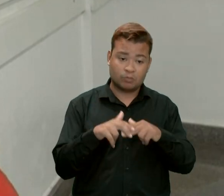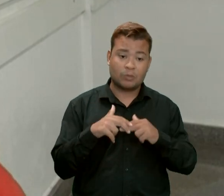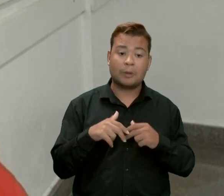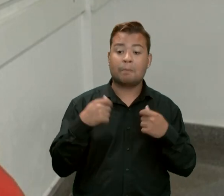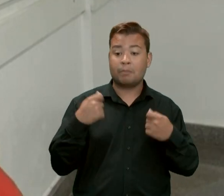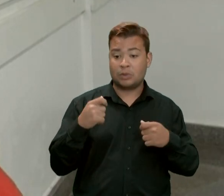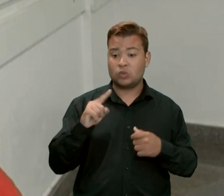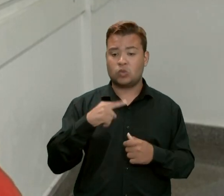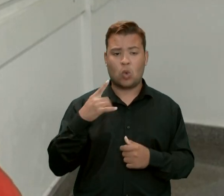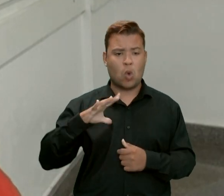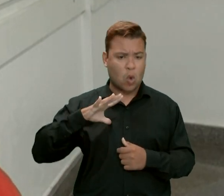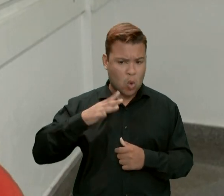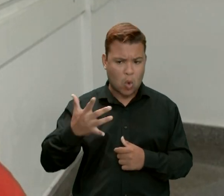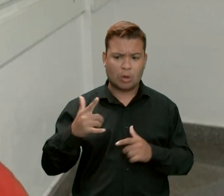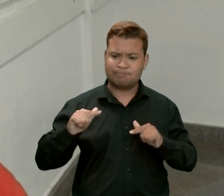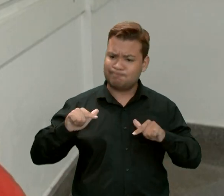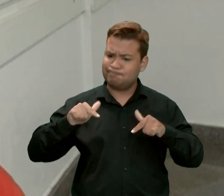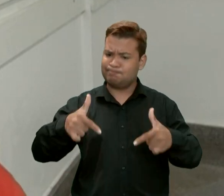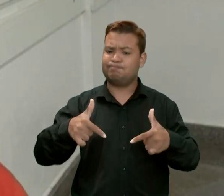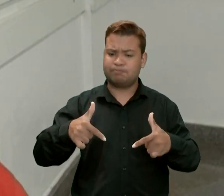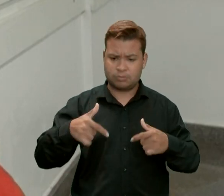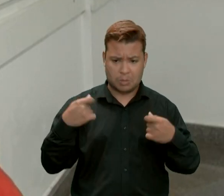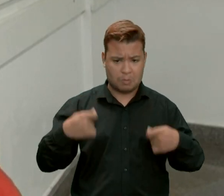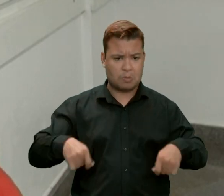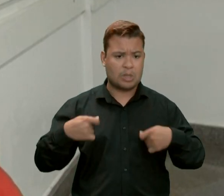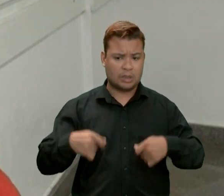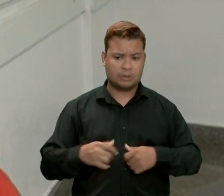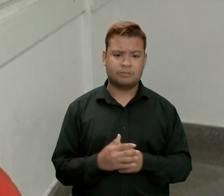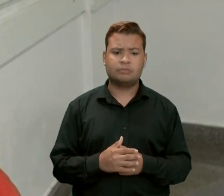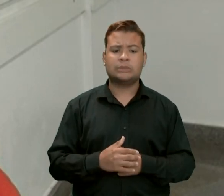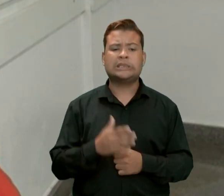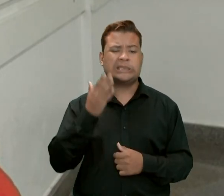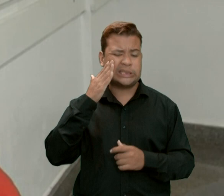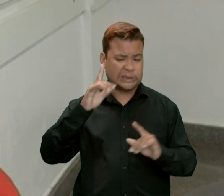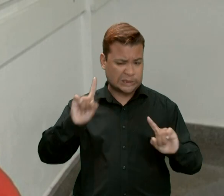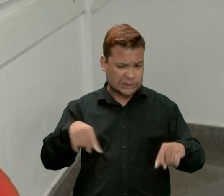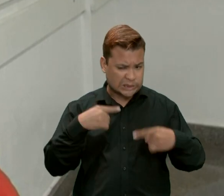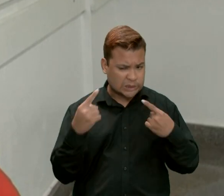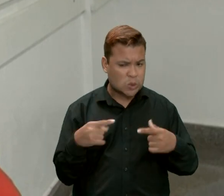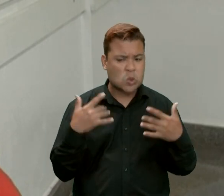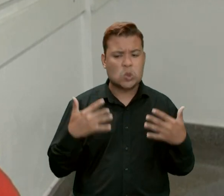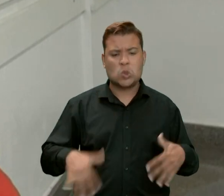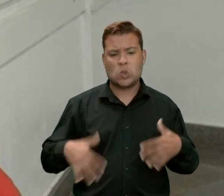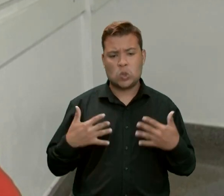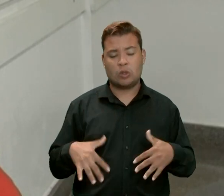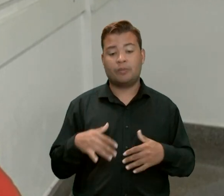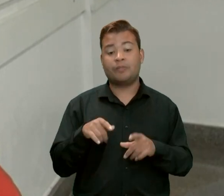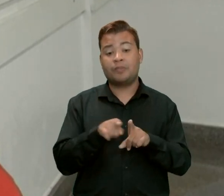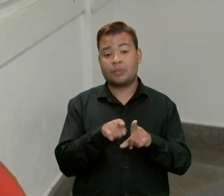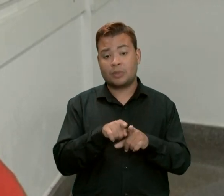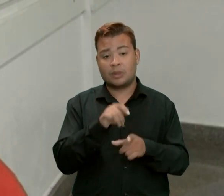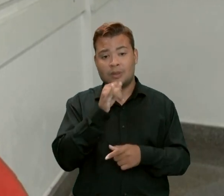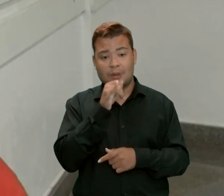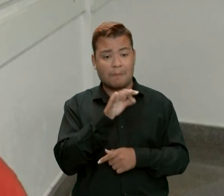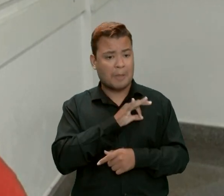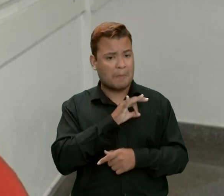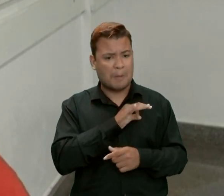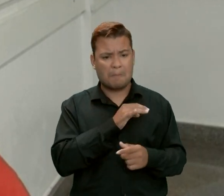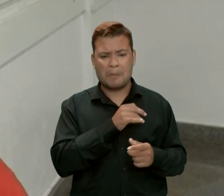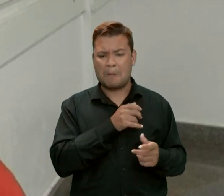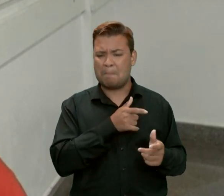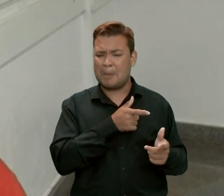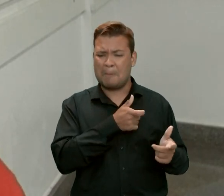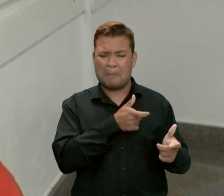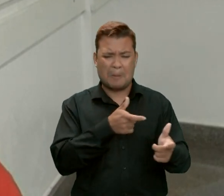coragem para enfrentar essa realidade. São muitos os desafios, a letalidade policial em Goiás também é muito alta. Eu não sei